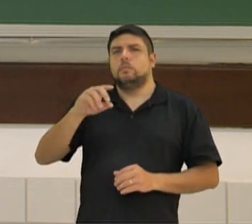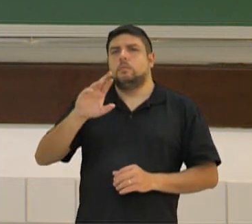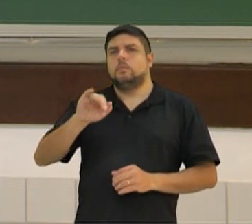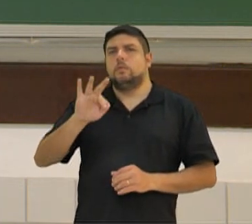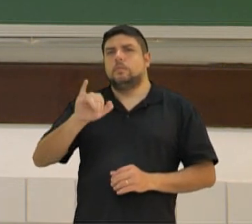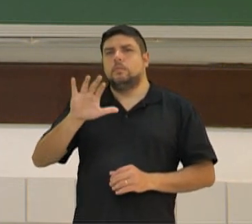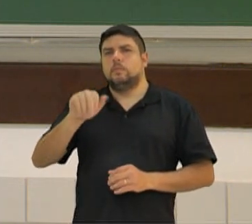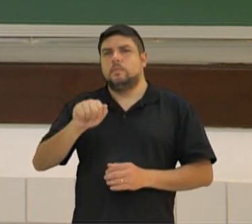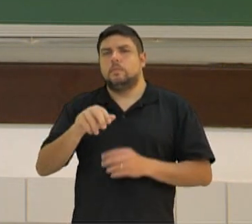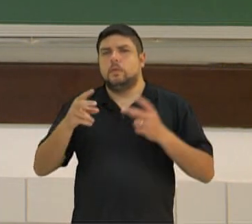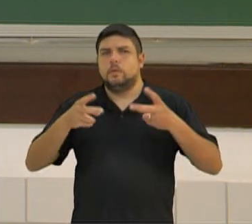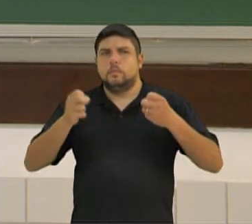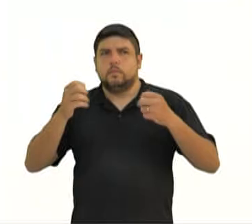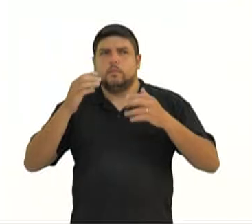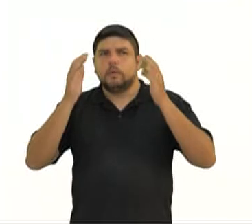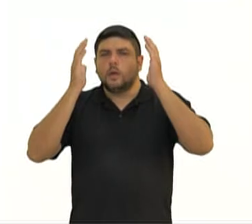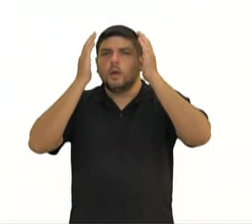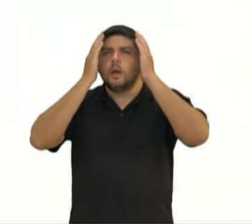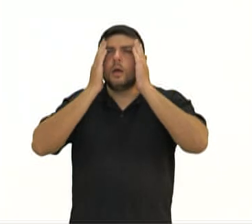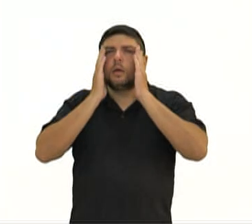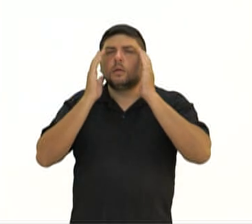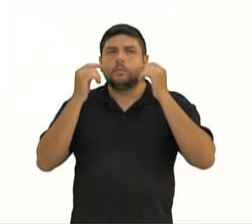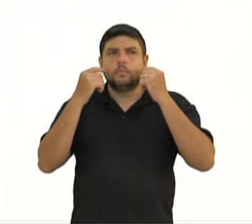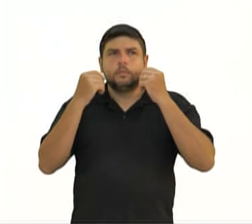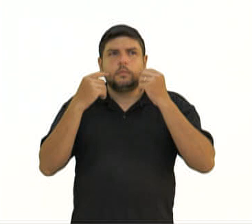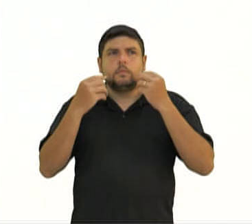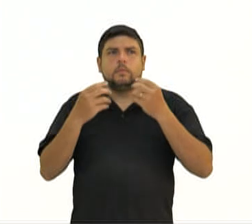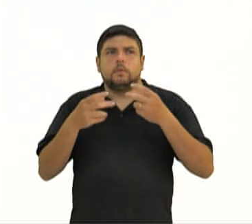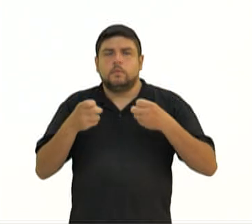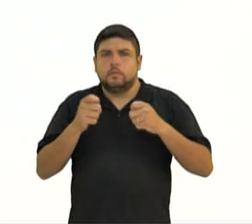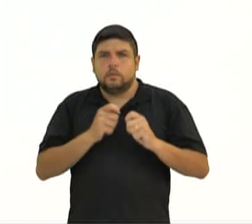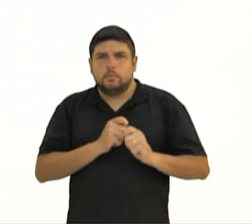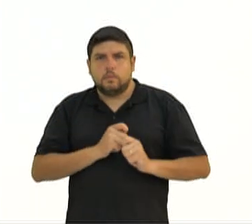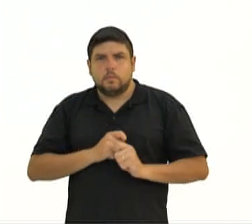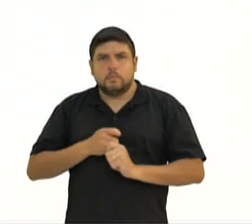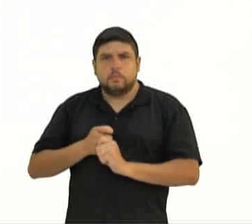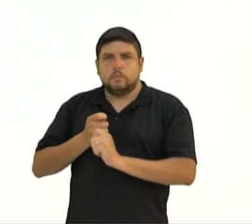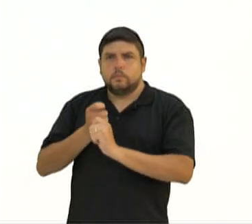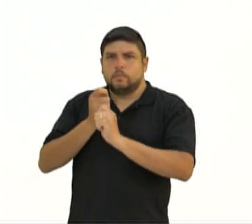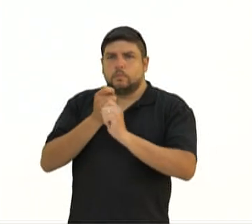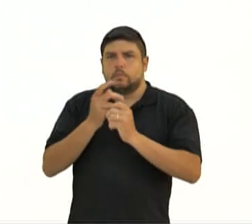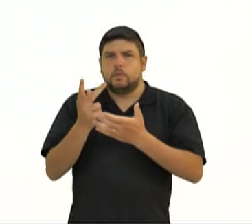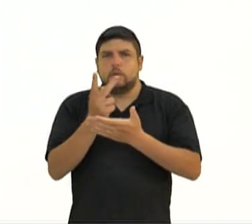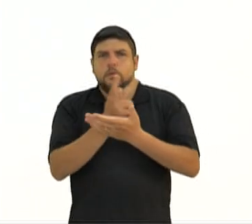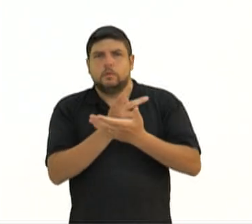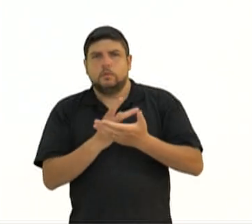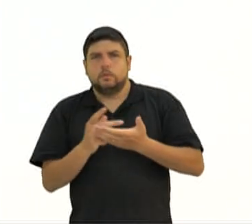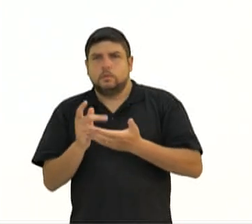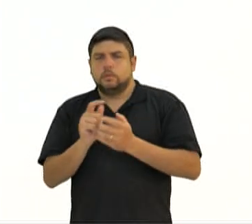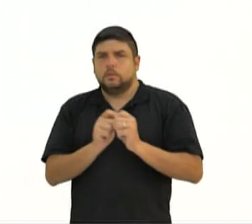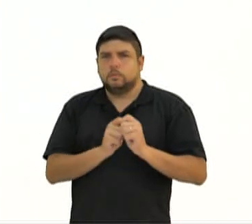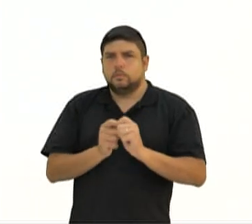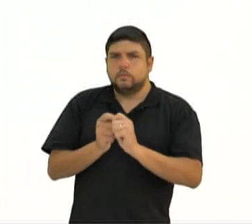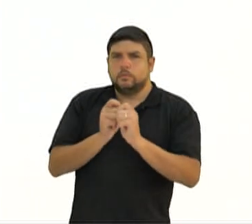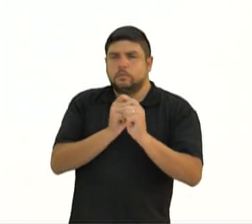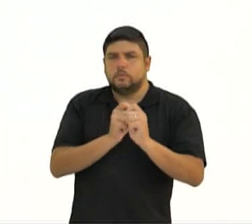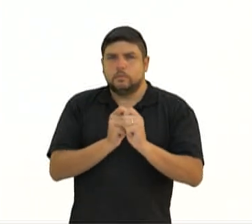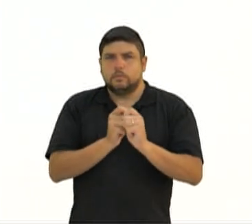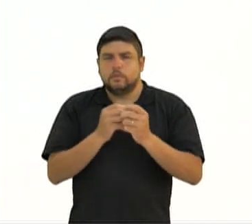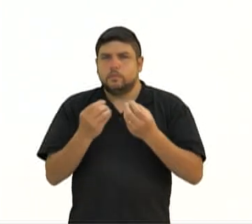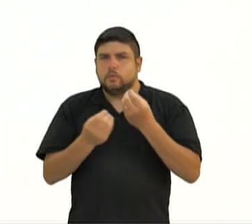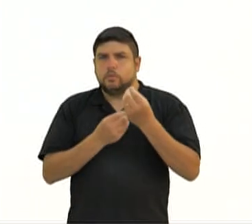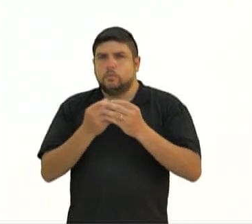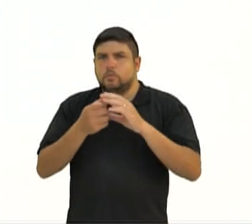a cabeça aqui? As incisões, ó, os desenhos, os detalhes, a característica